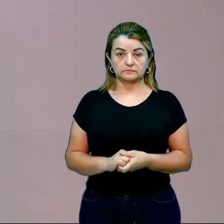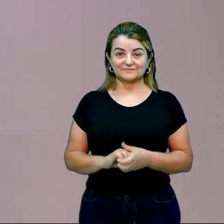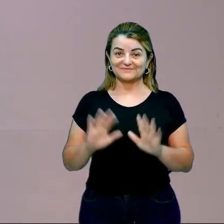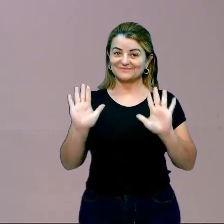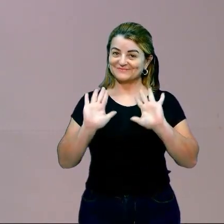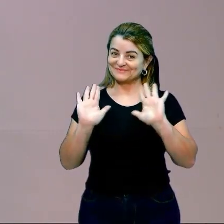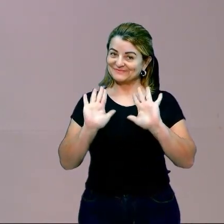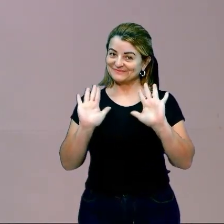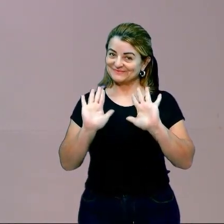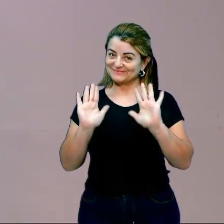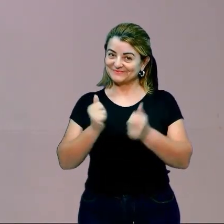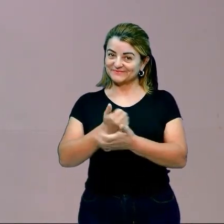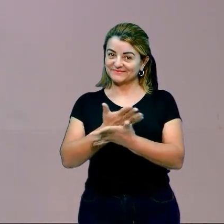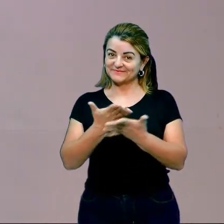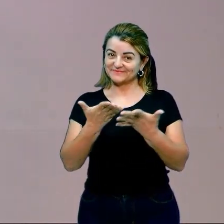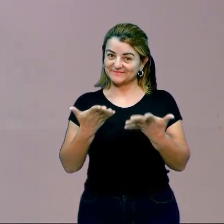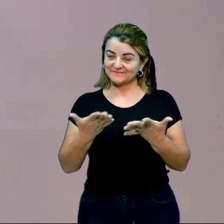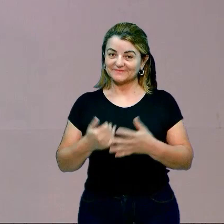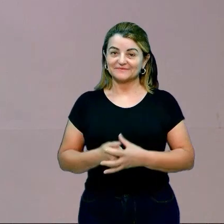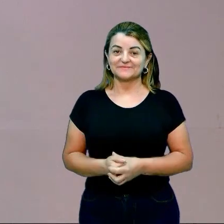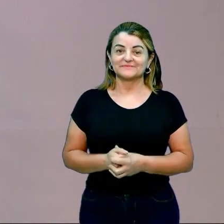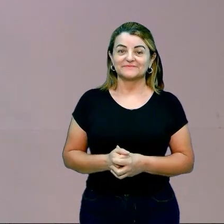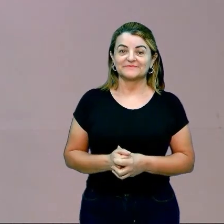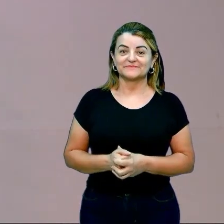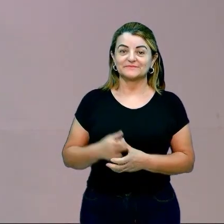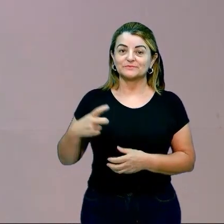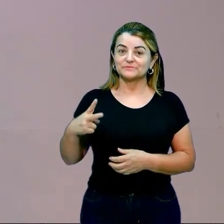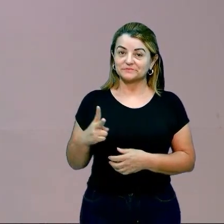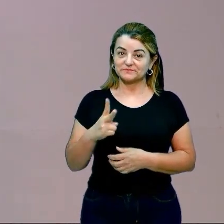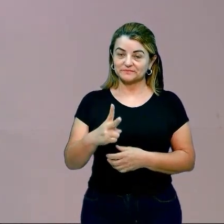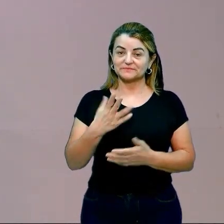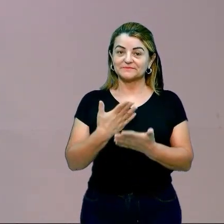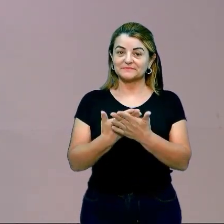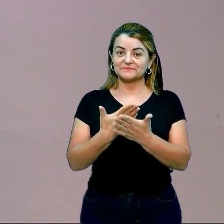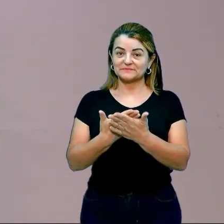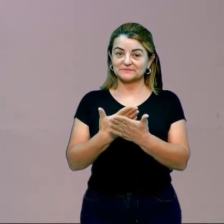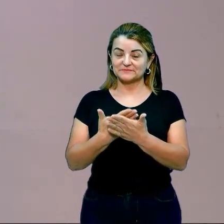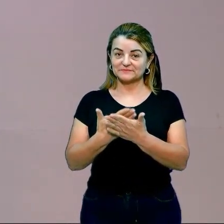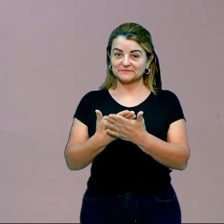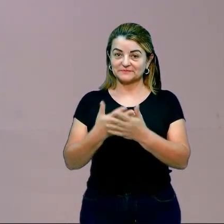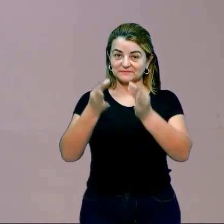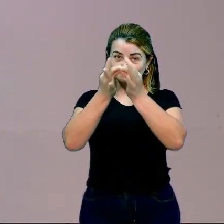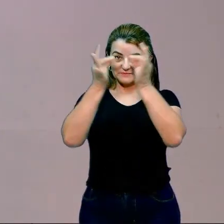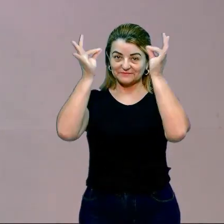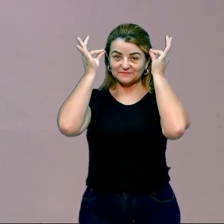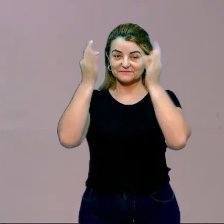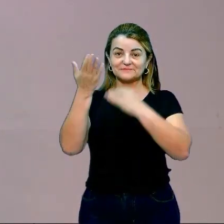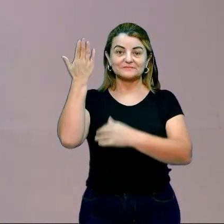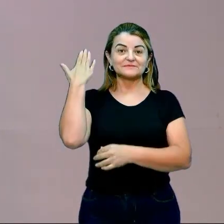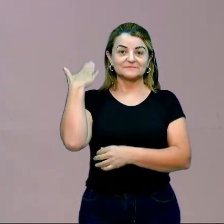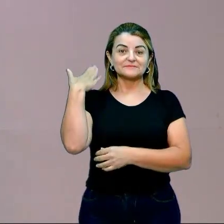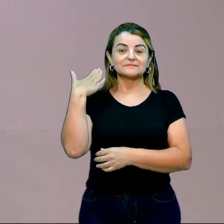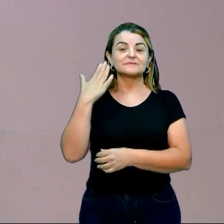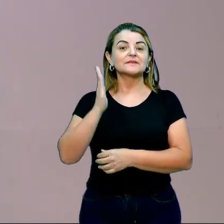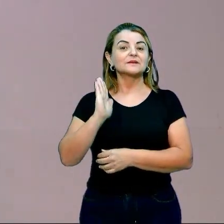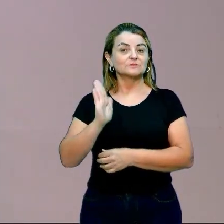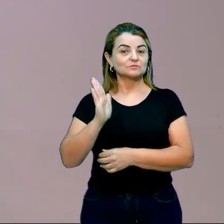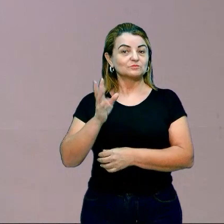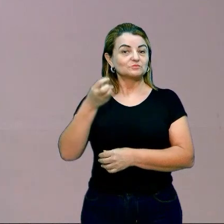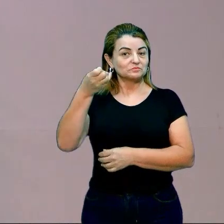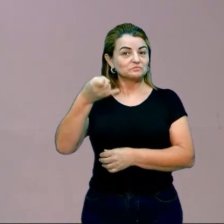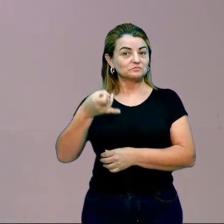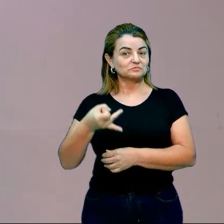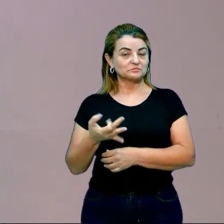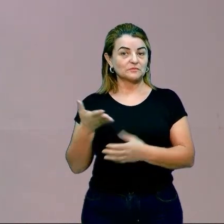Olá queridos estudantes vamos continuar nossa aula de Grécia antiga e como eu prometi para vocês